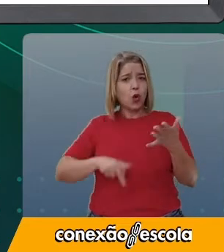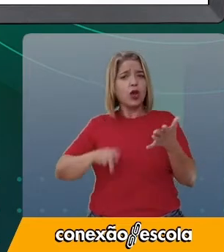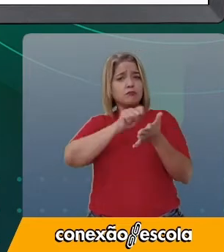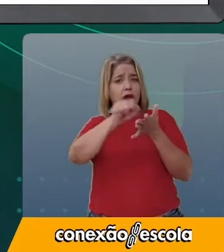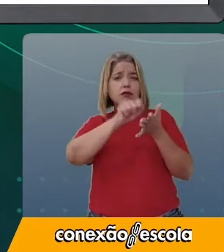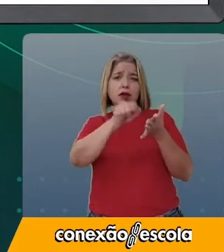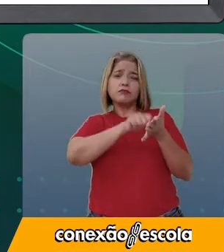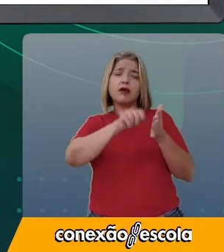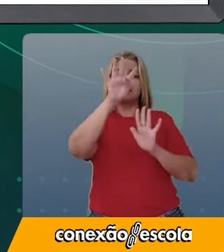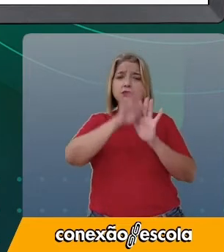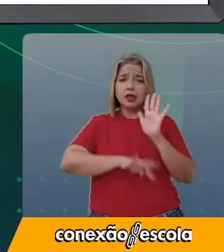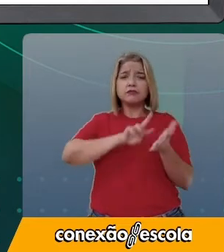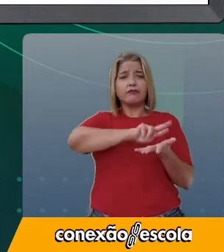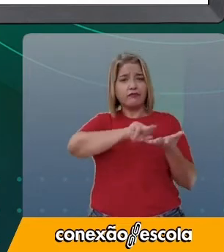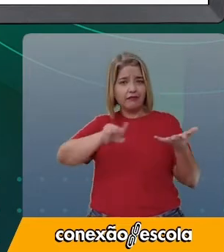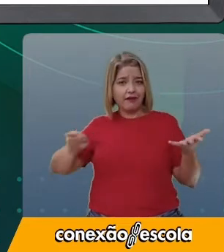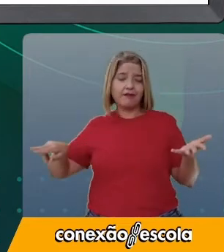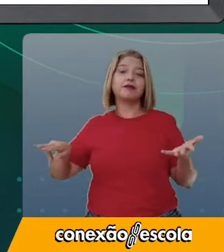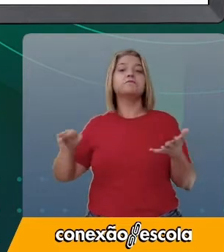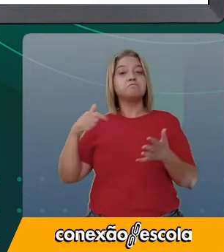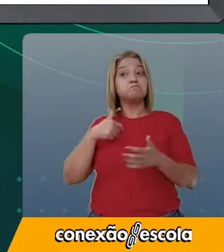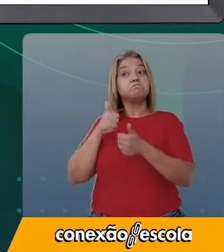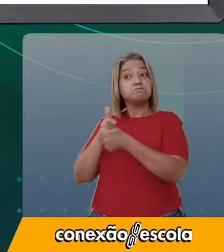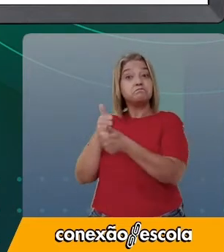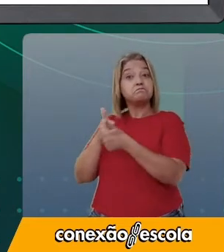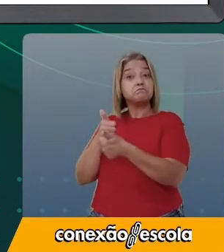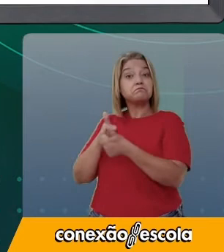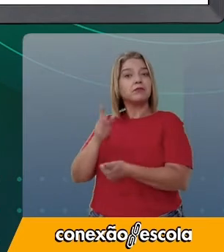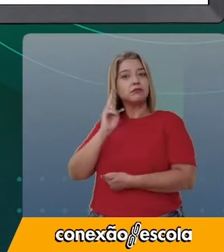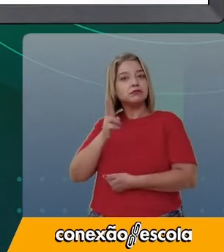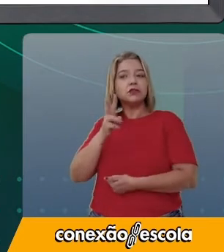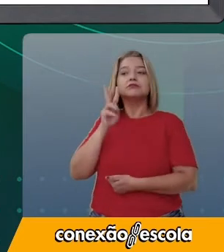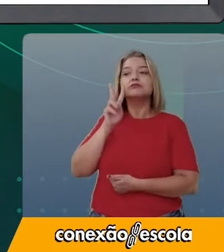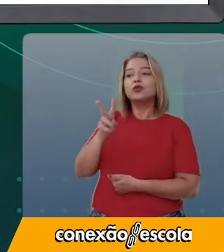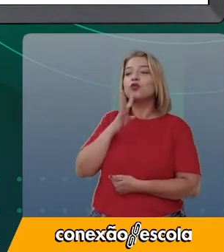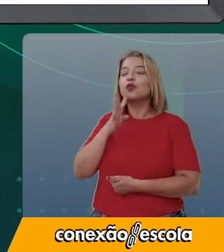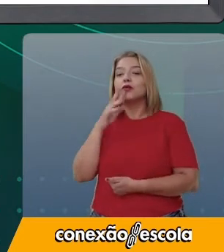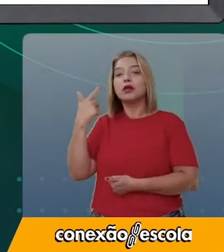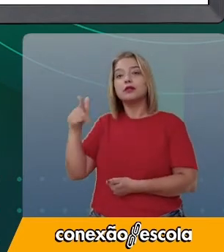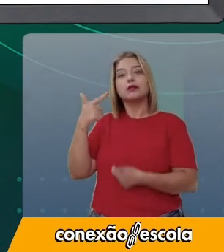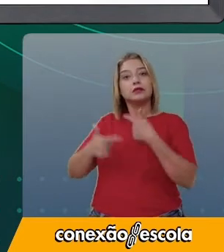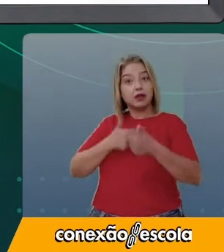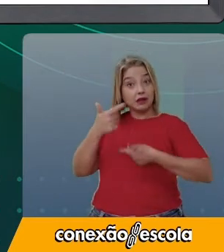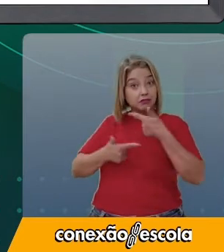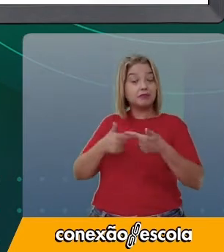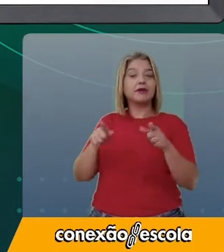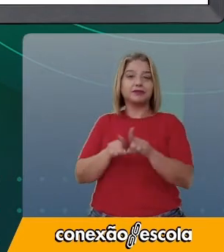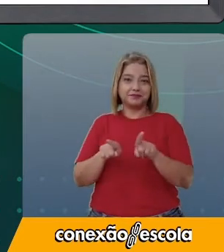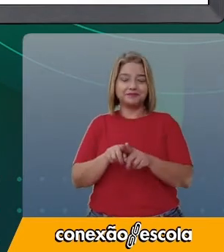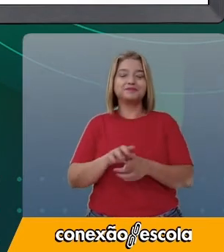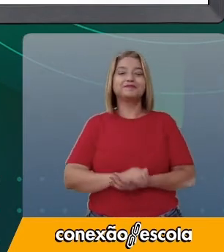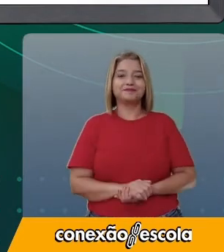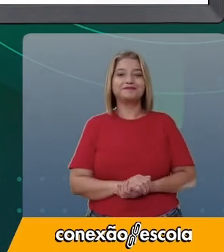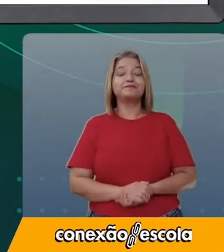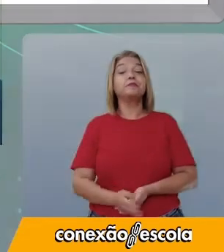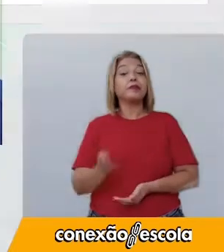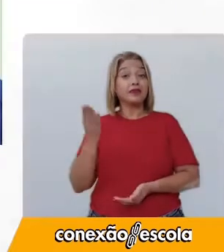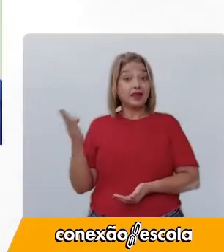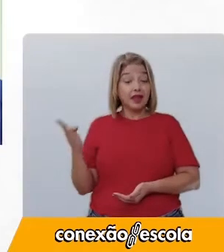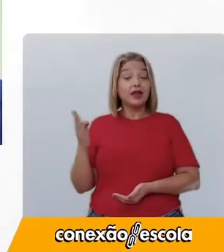muitos textos e eu acompanho sempre o trabalho do Pedro Bandeira também. O Pedro